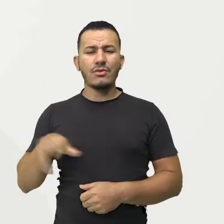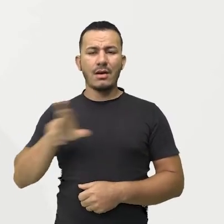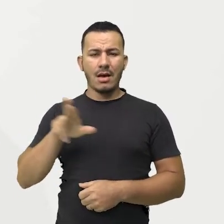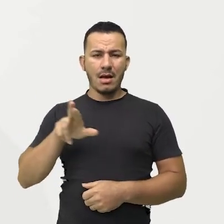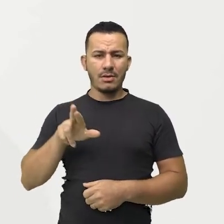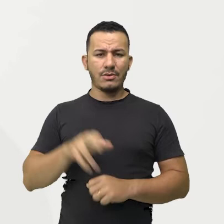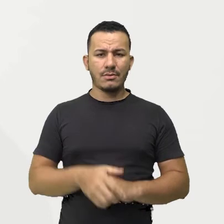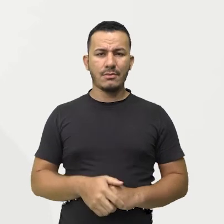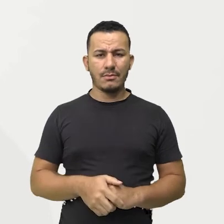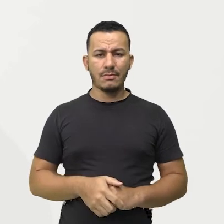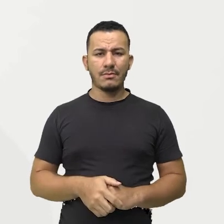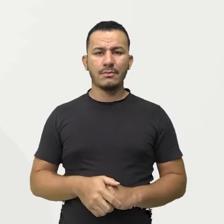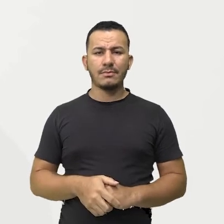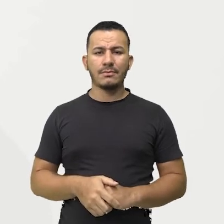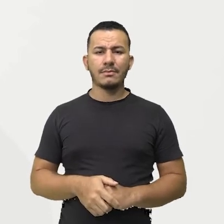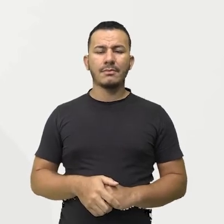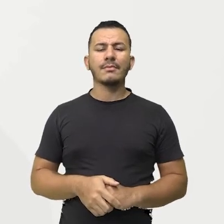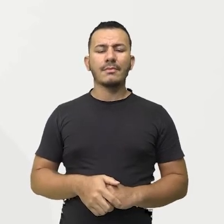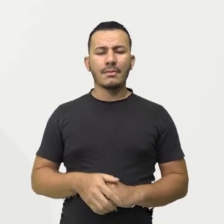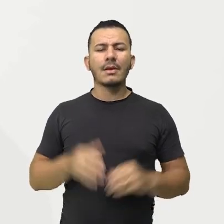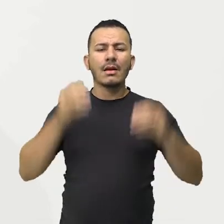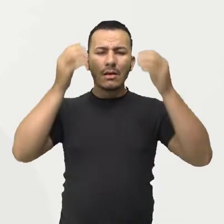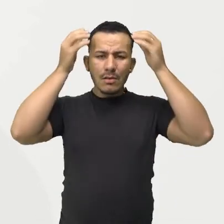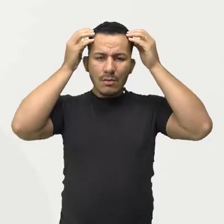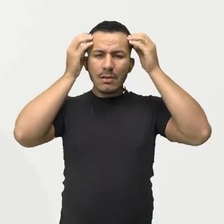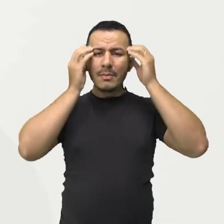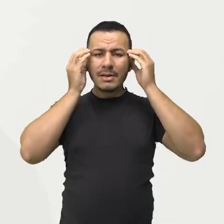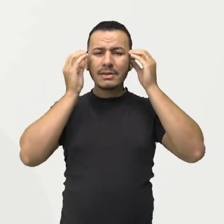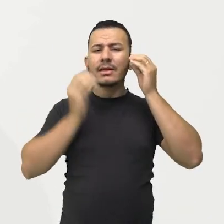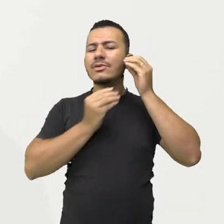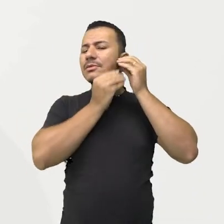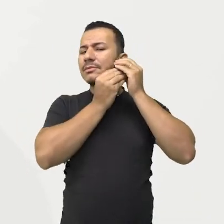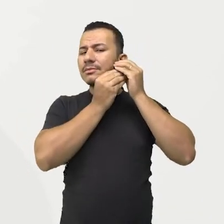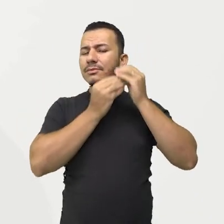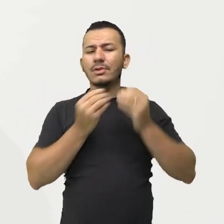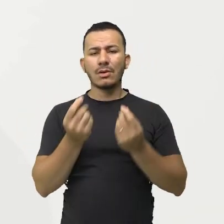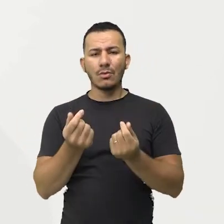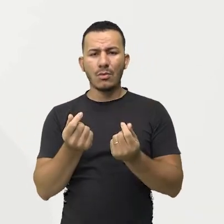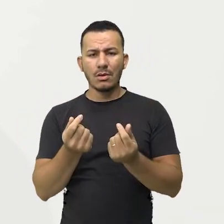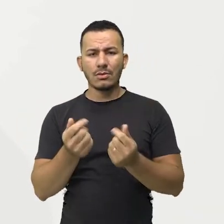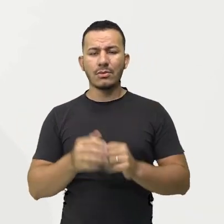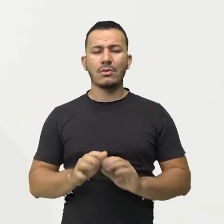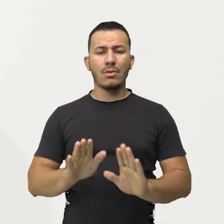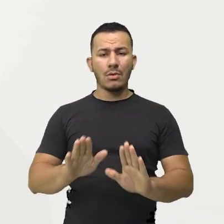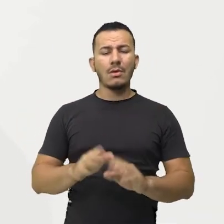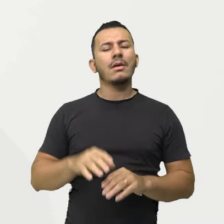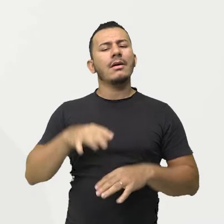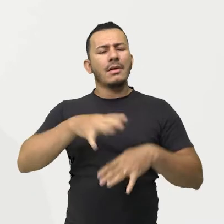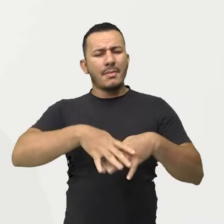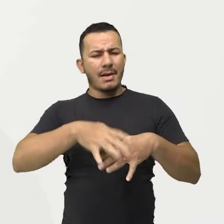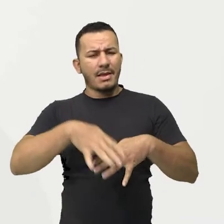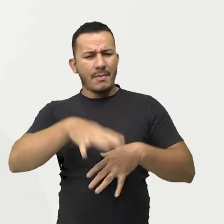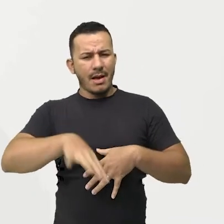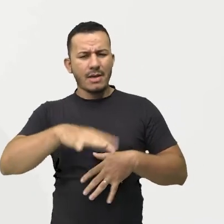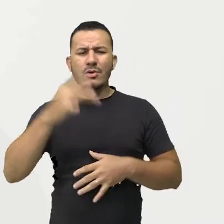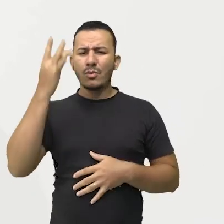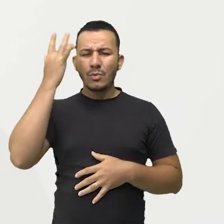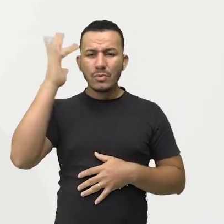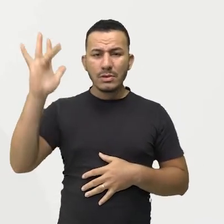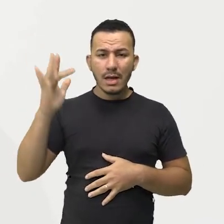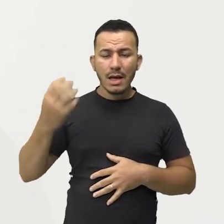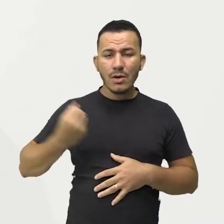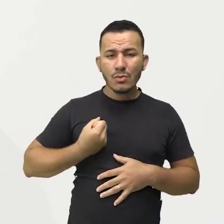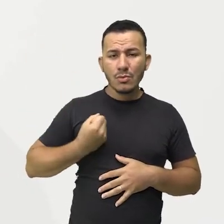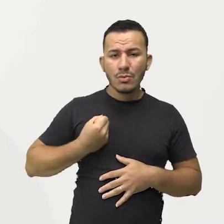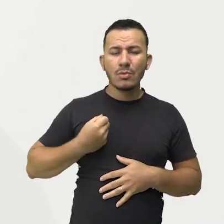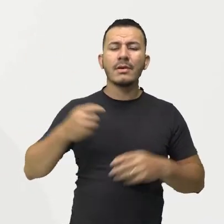426. E o capacete? O capacete eu não sei. Mas em matemática, quando a gente não sabe,